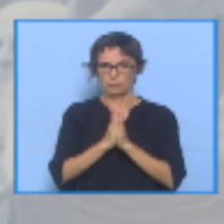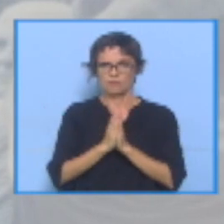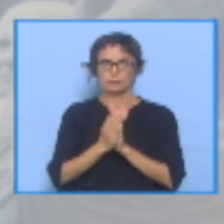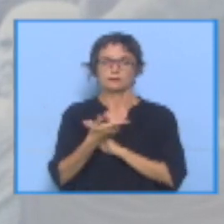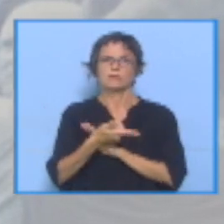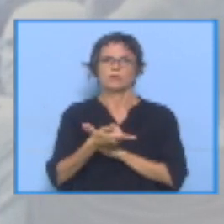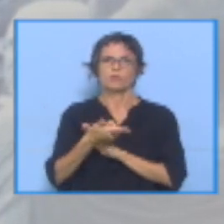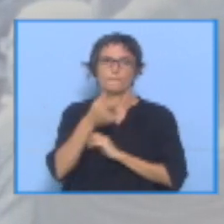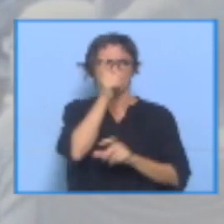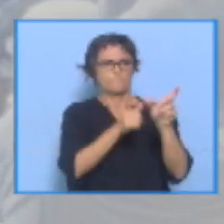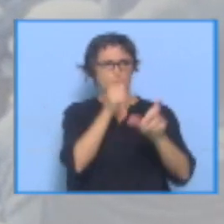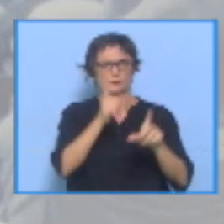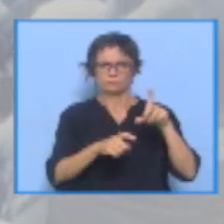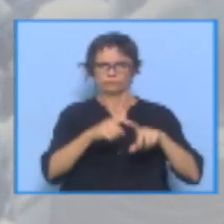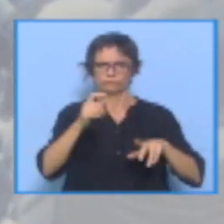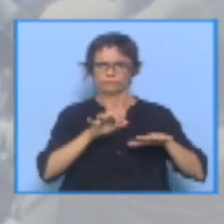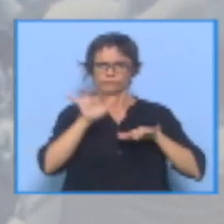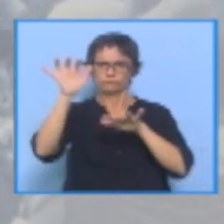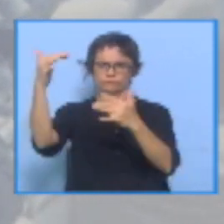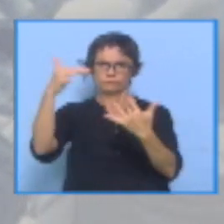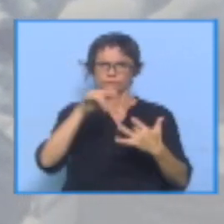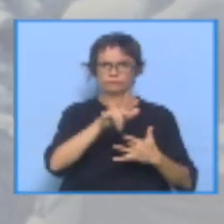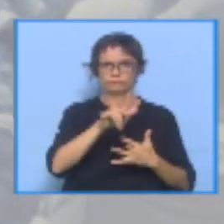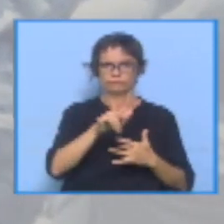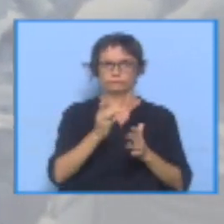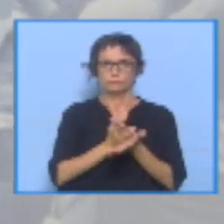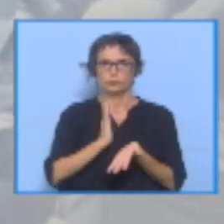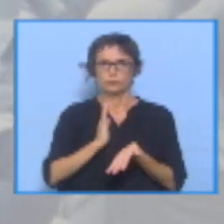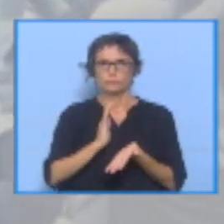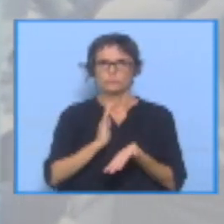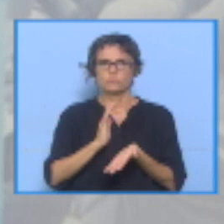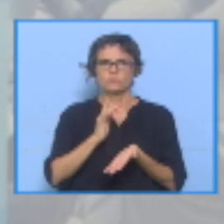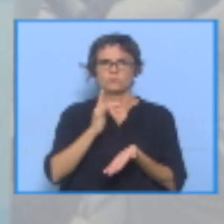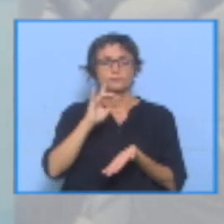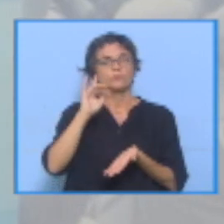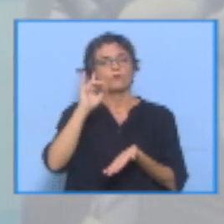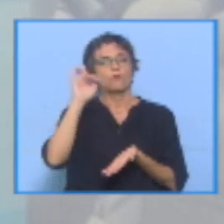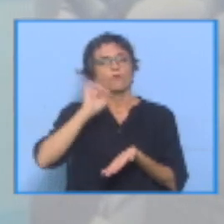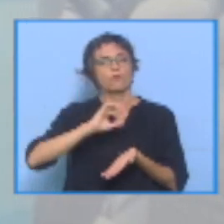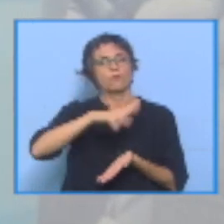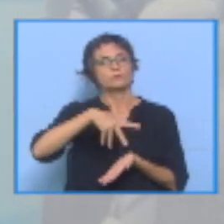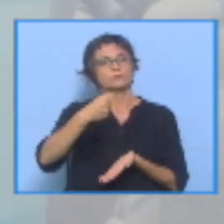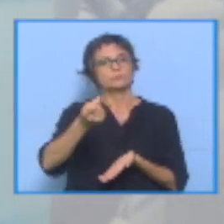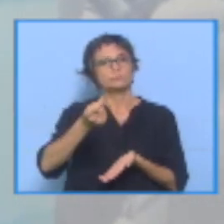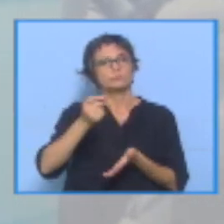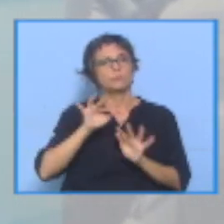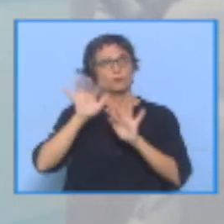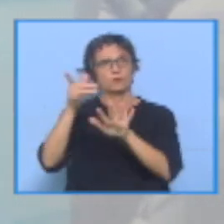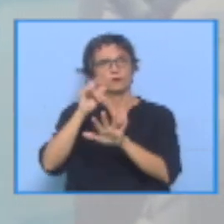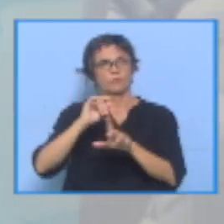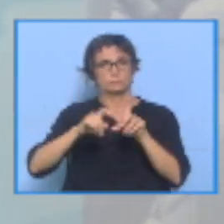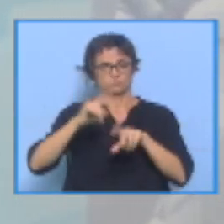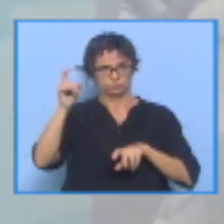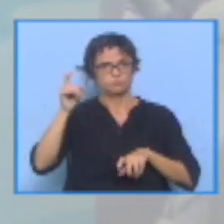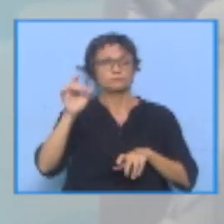de migrantes, a expressão é tema para o Dia Mundial do Migrante e Refugiado, que se assinala no próximo domingo. Um